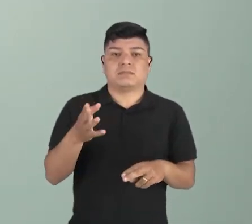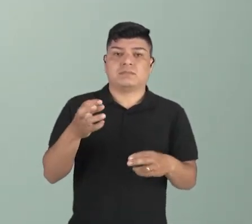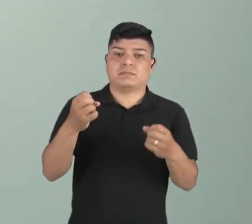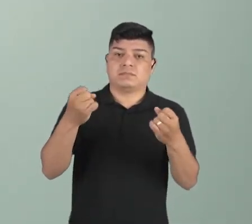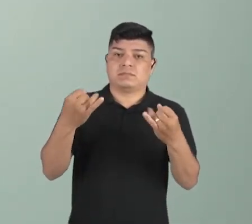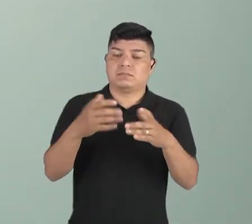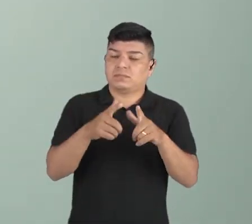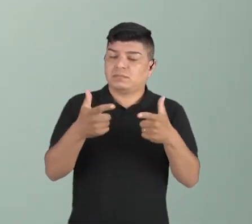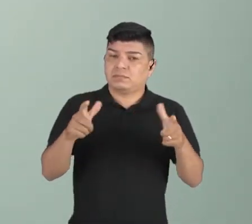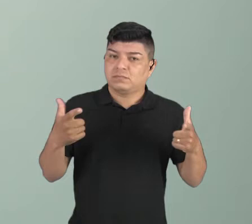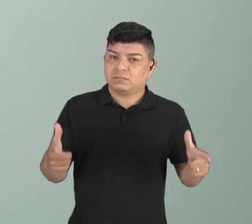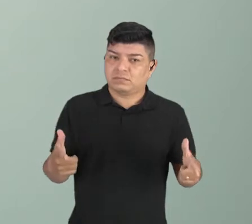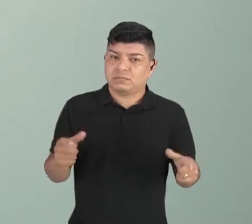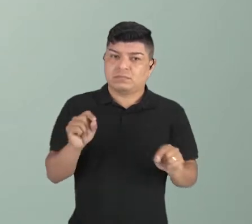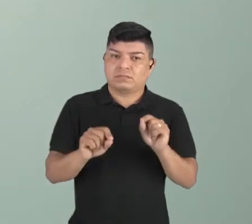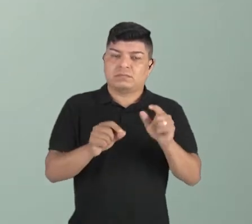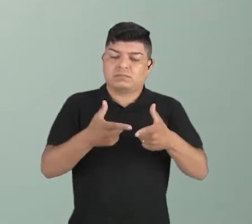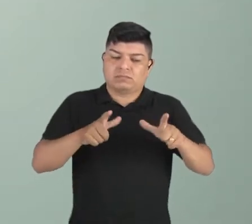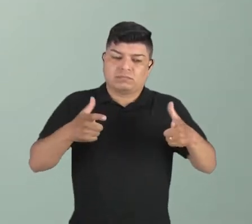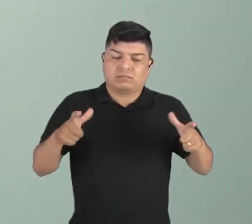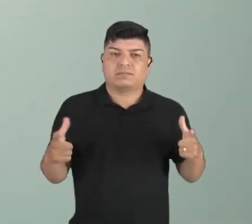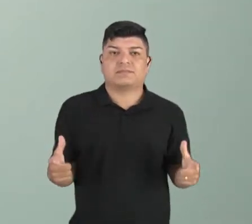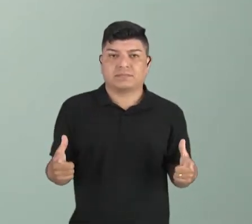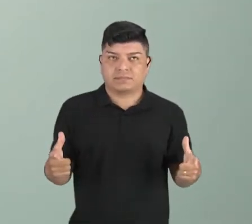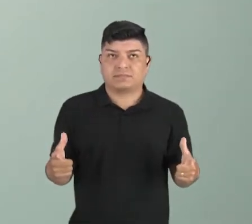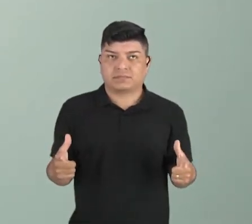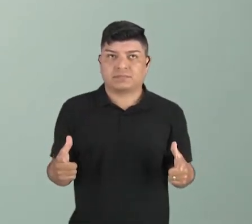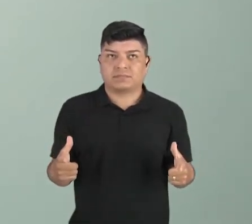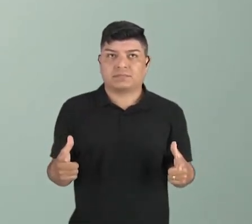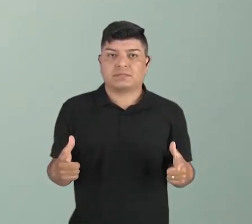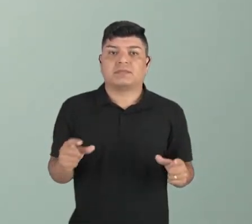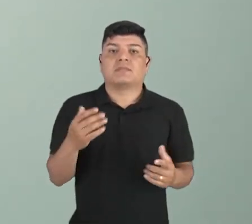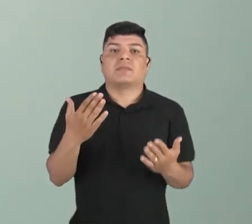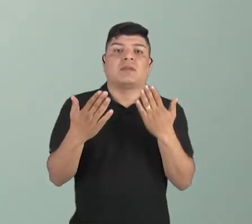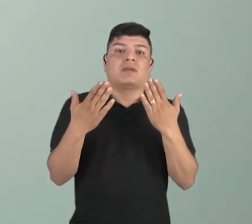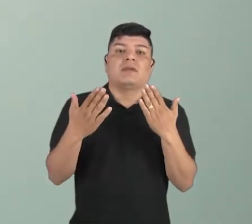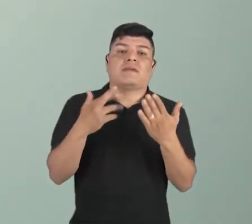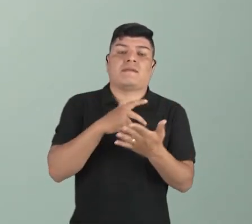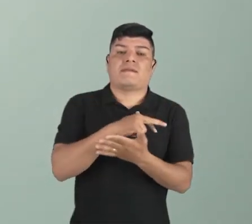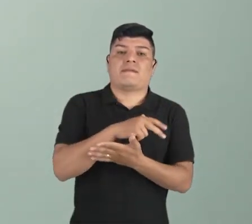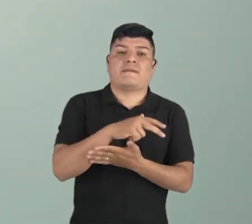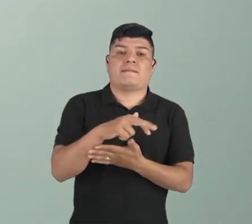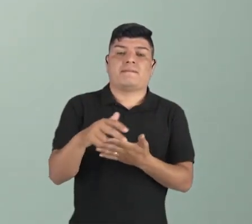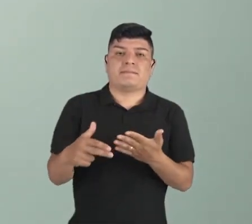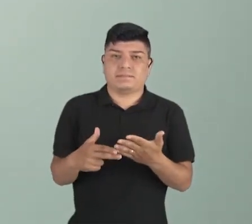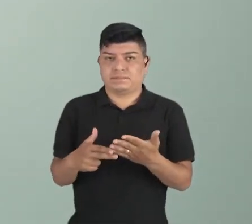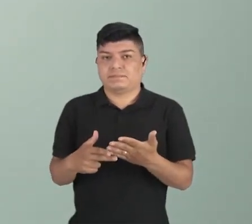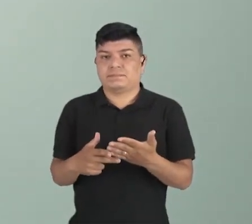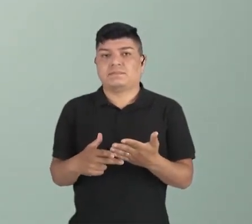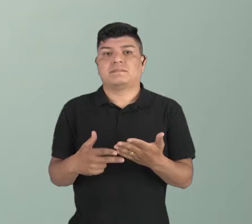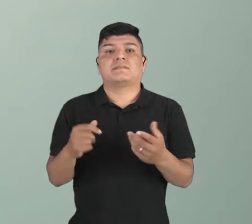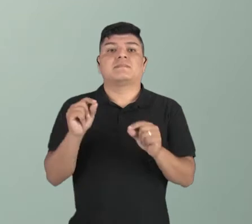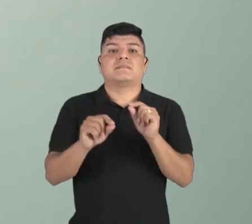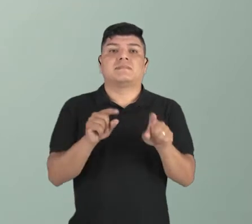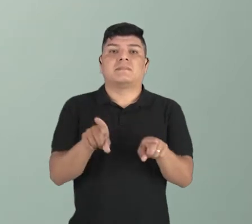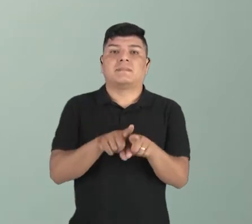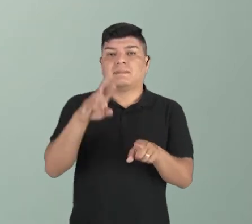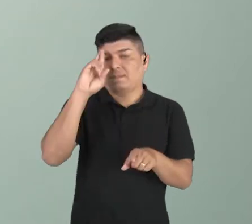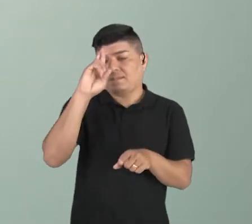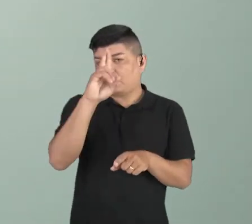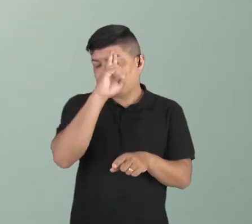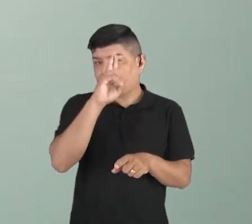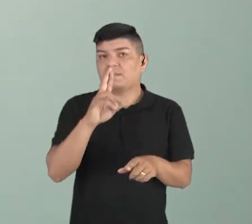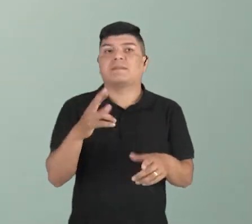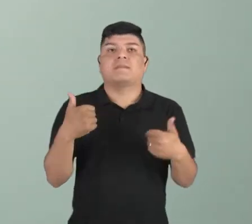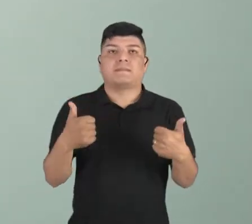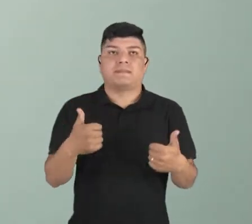fala em expansão, eu falo de crescimento. E crescimento está relacionado a vários fatores, inclusive os fatores